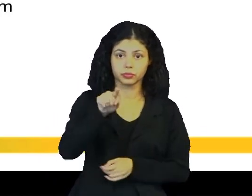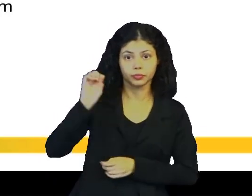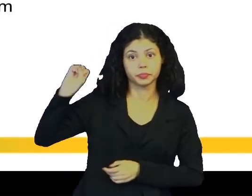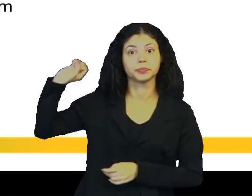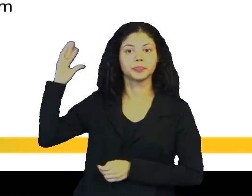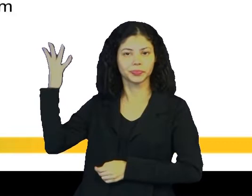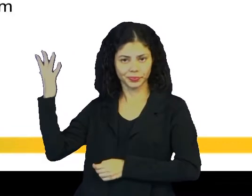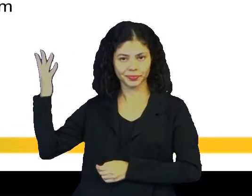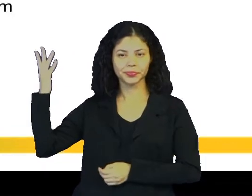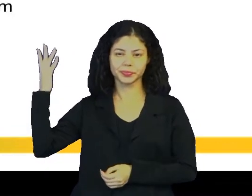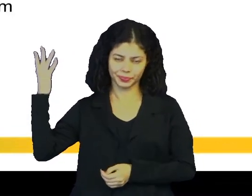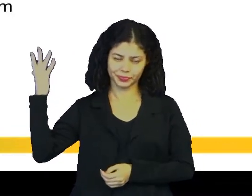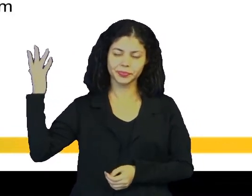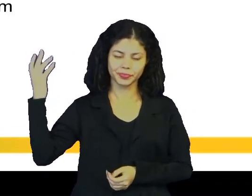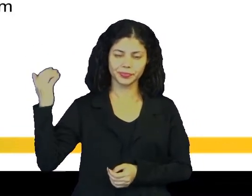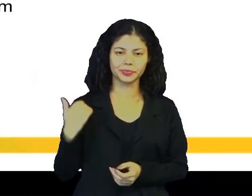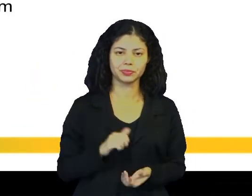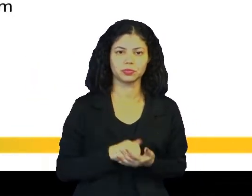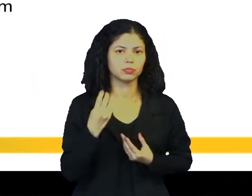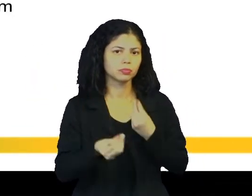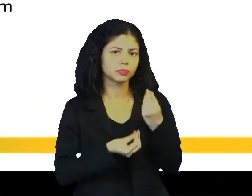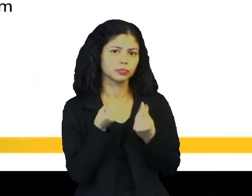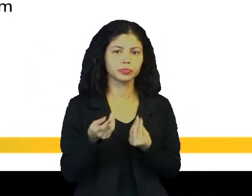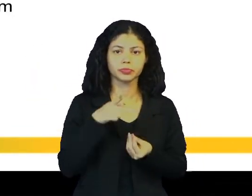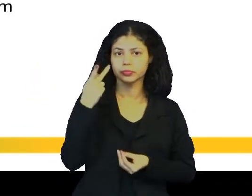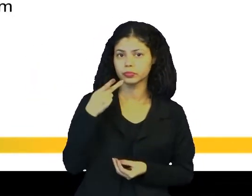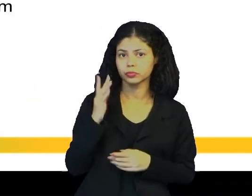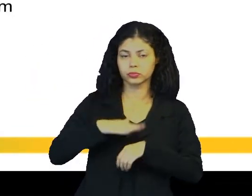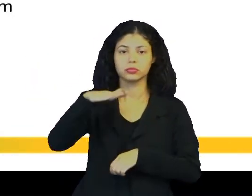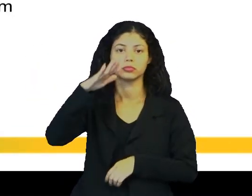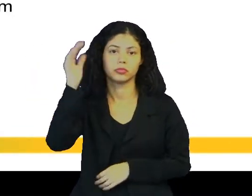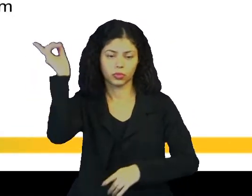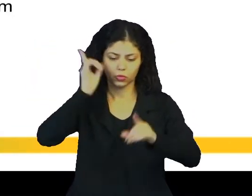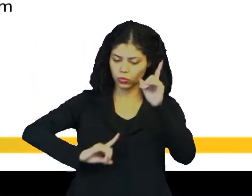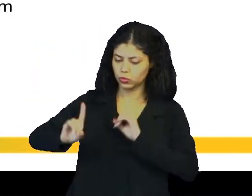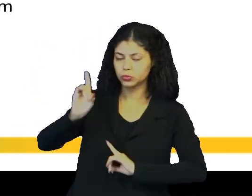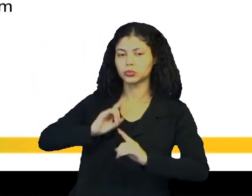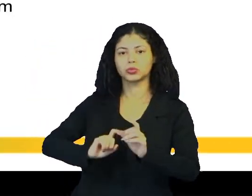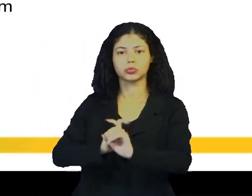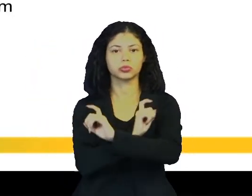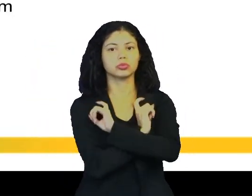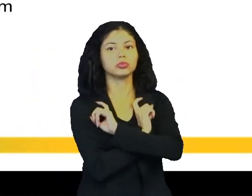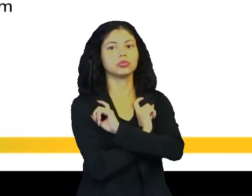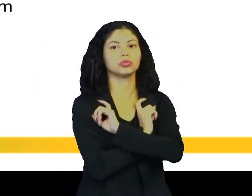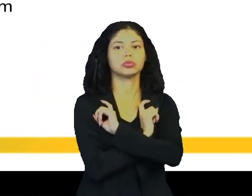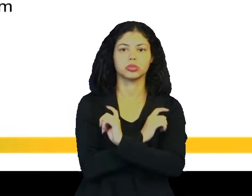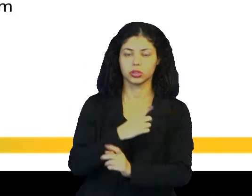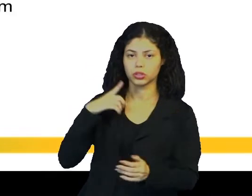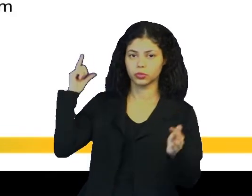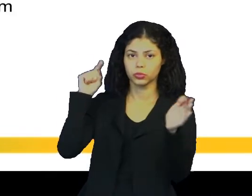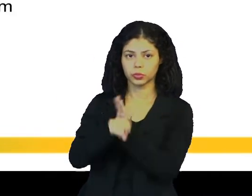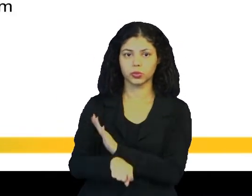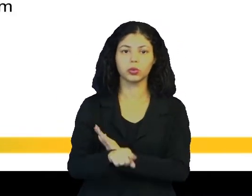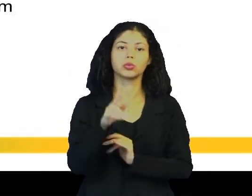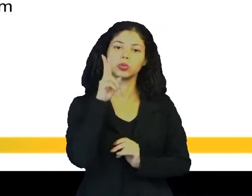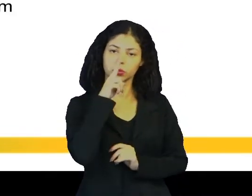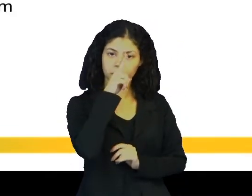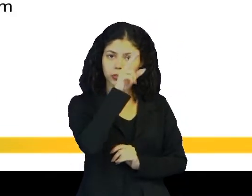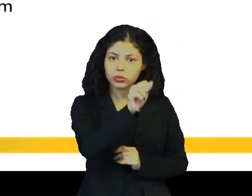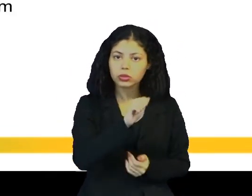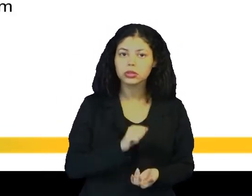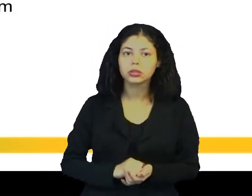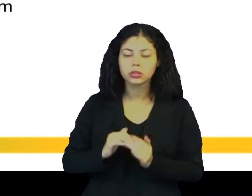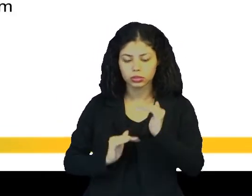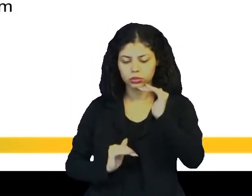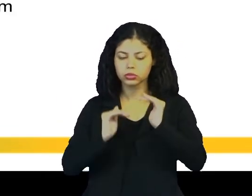aqui, como eles falavam mais dos deuses, do faraó, e nós temos uma questão aí de poder e